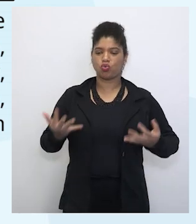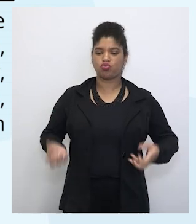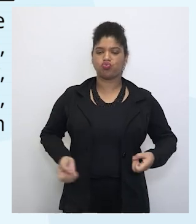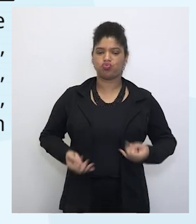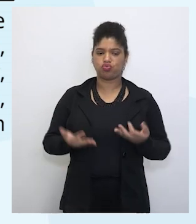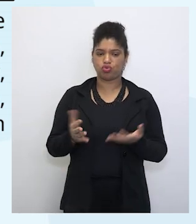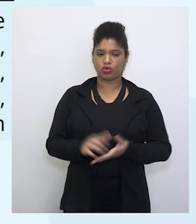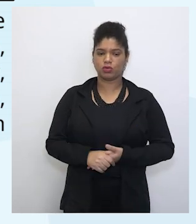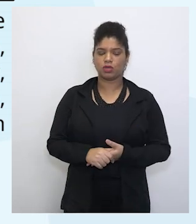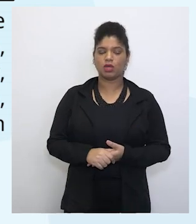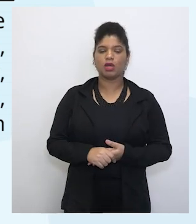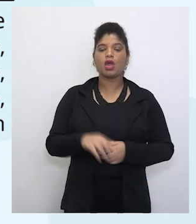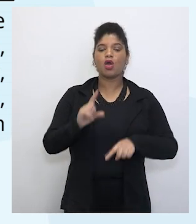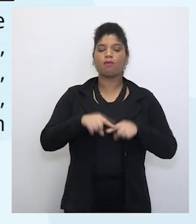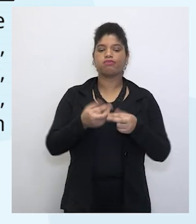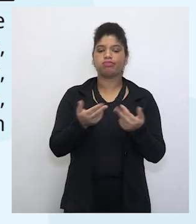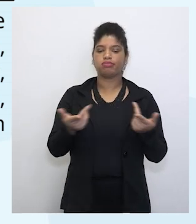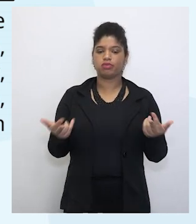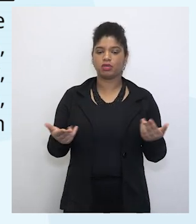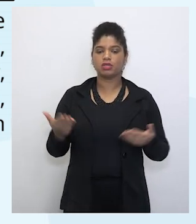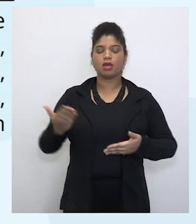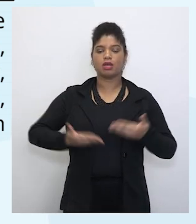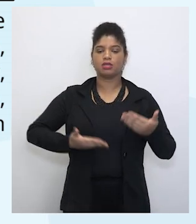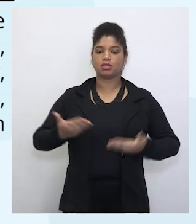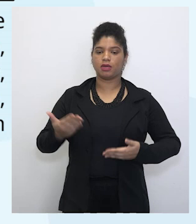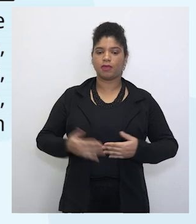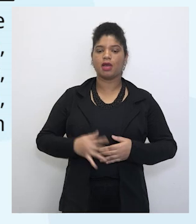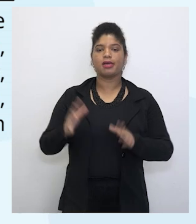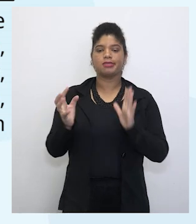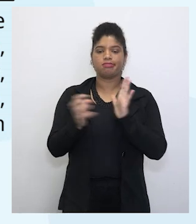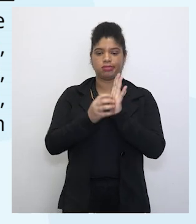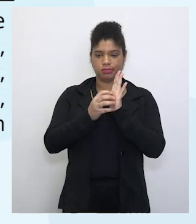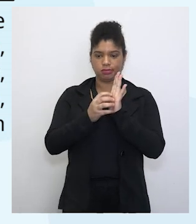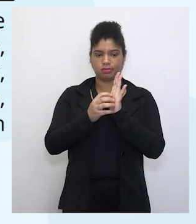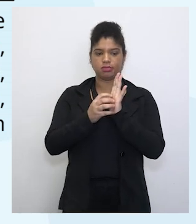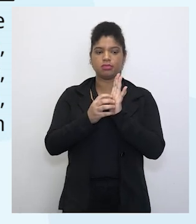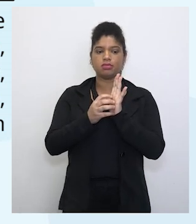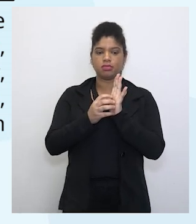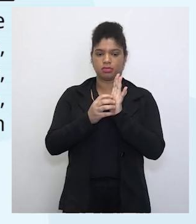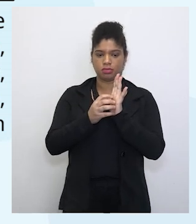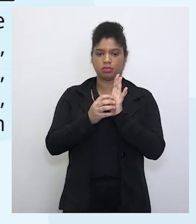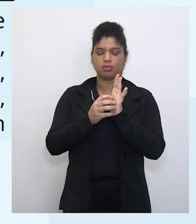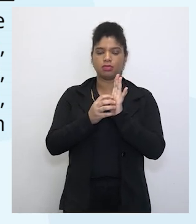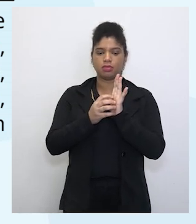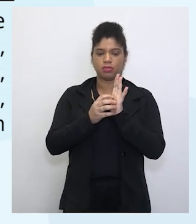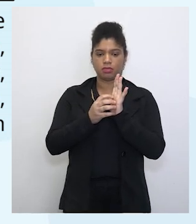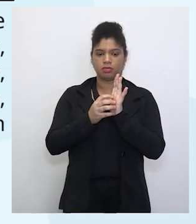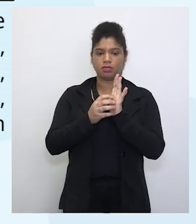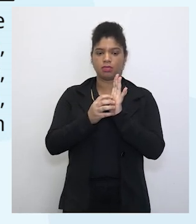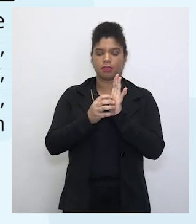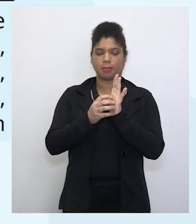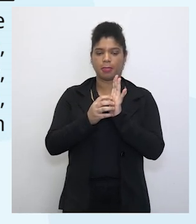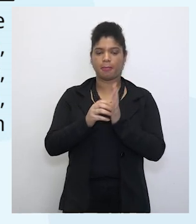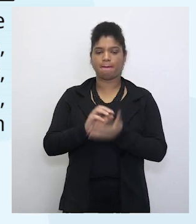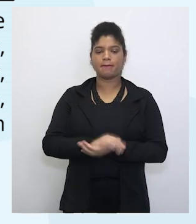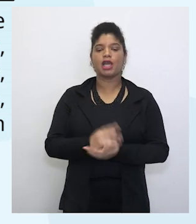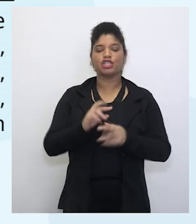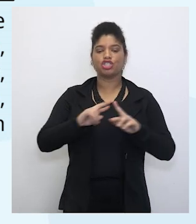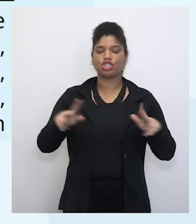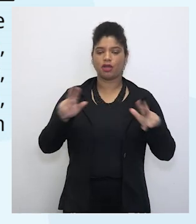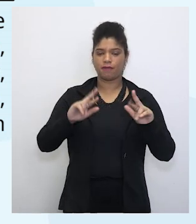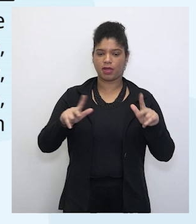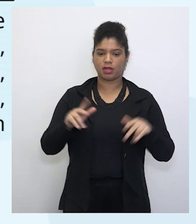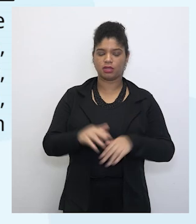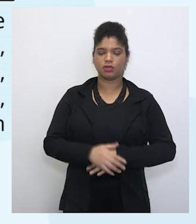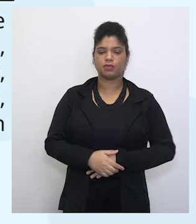of products and services impacts the environment in many different